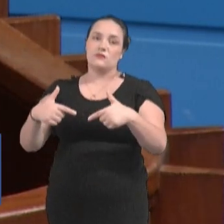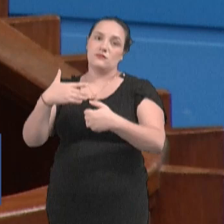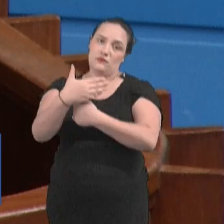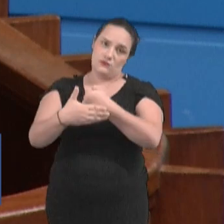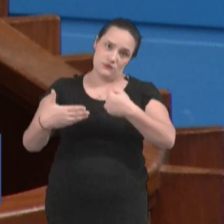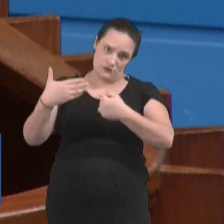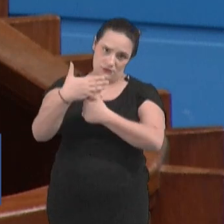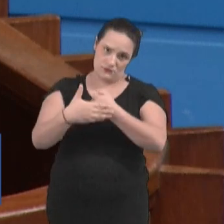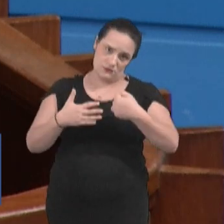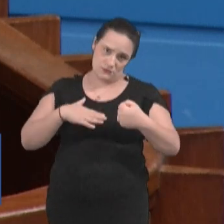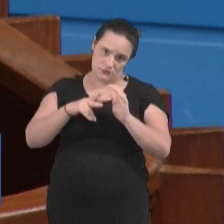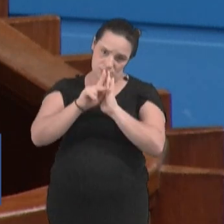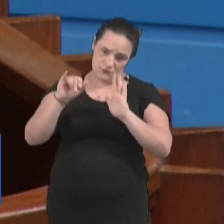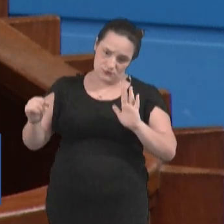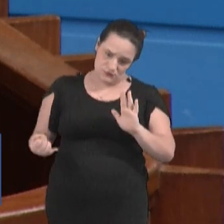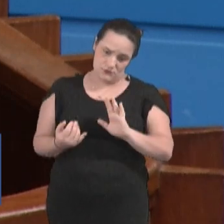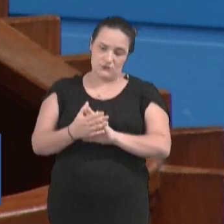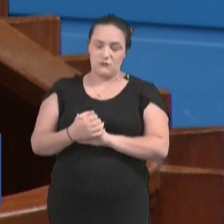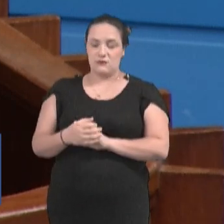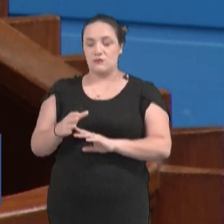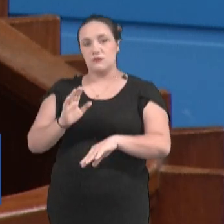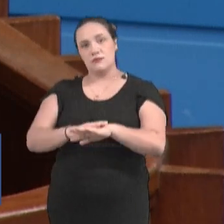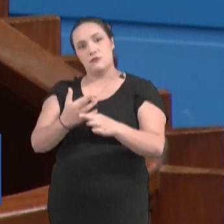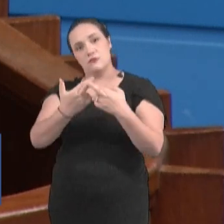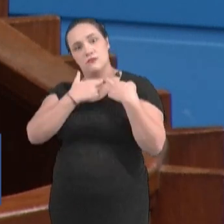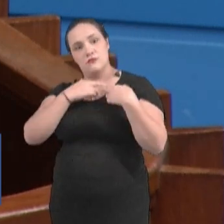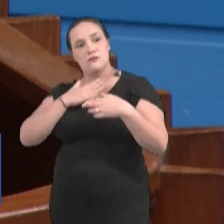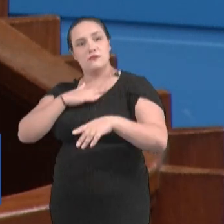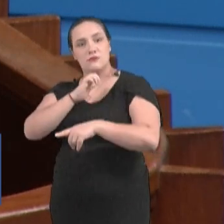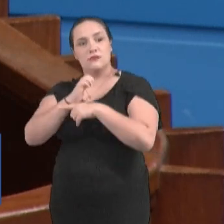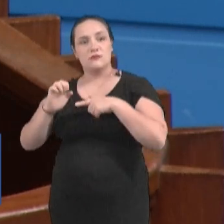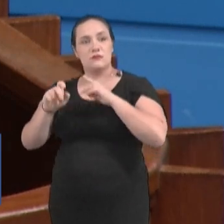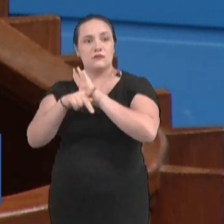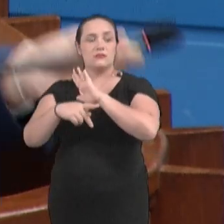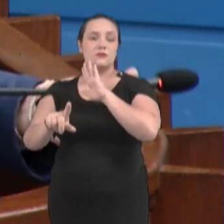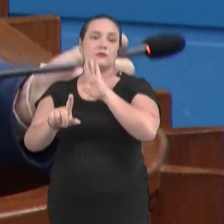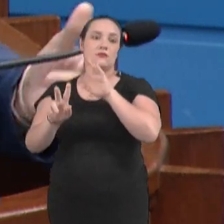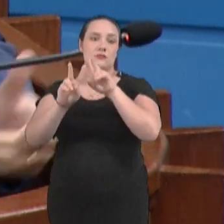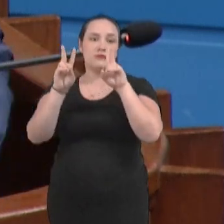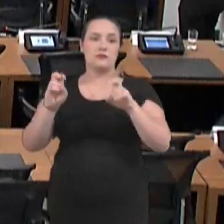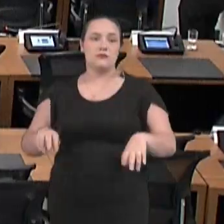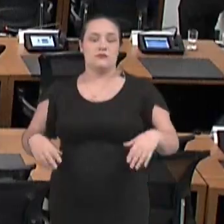meu projeto e a competência concorrente do meu Estado para legislar sobre essa matéria.